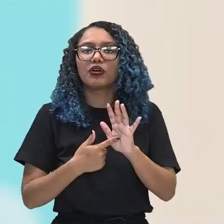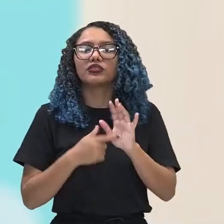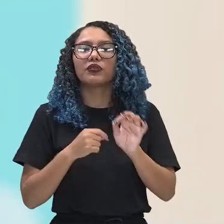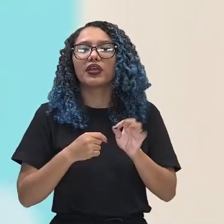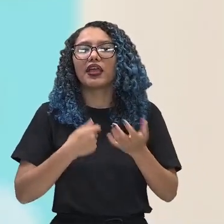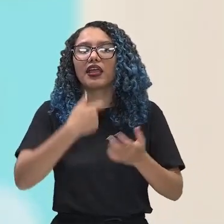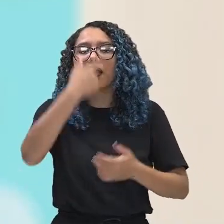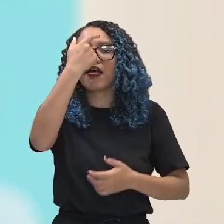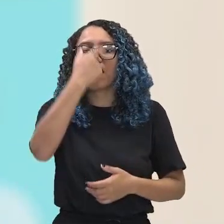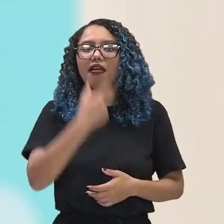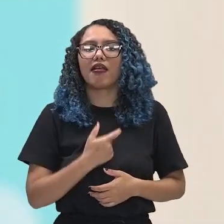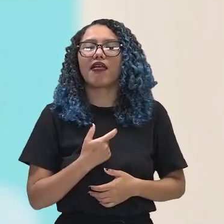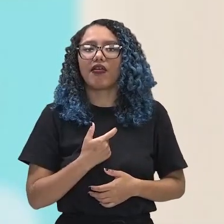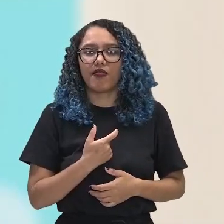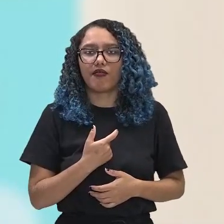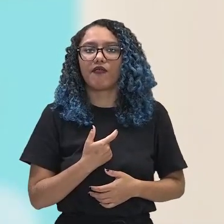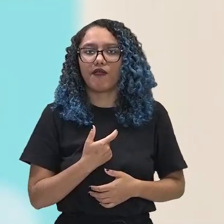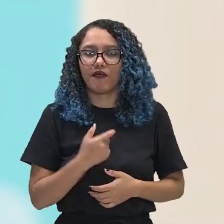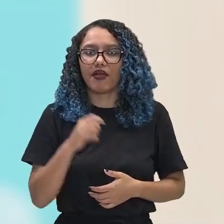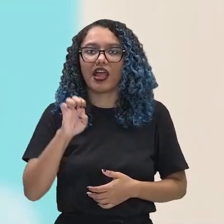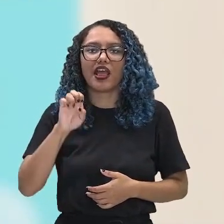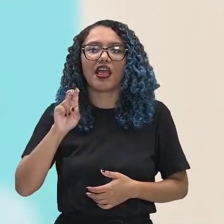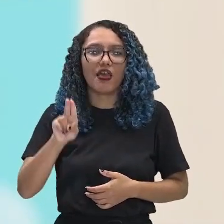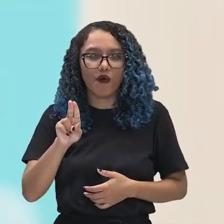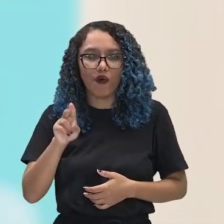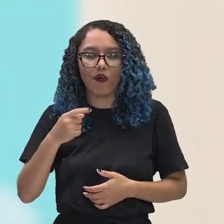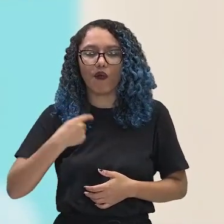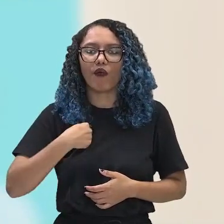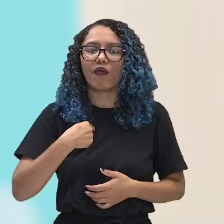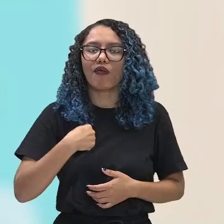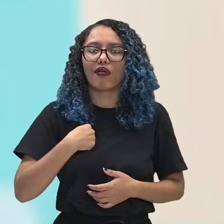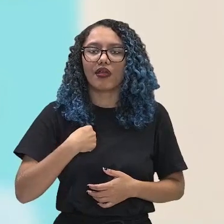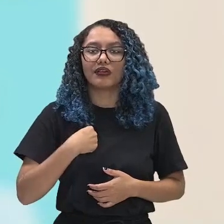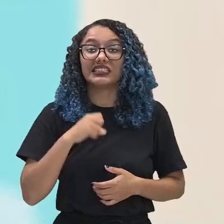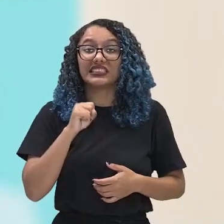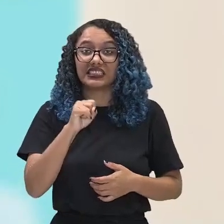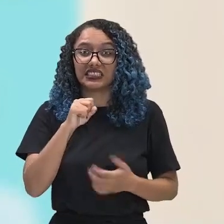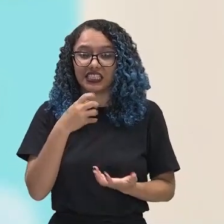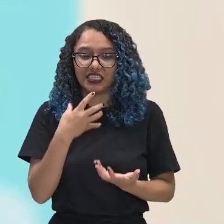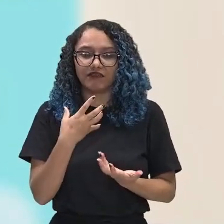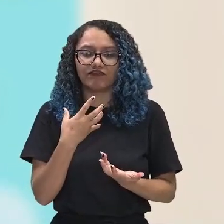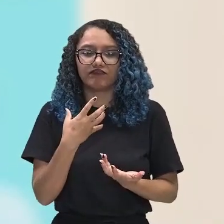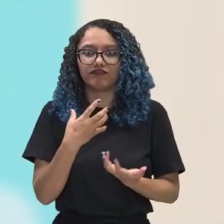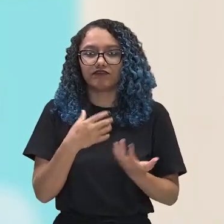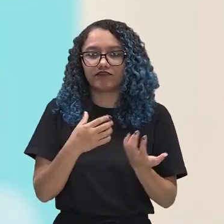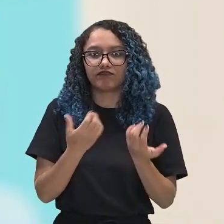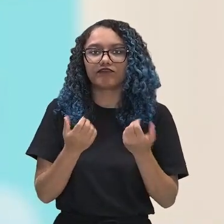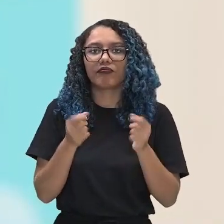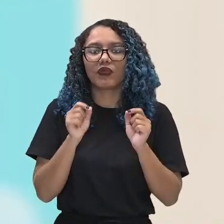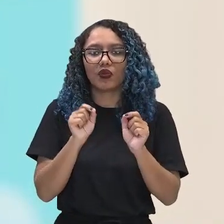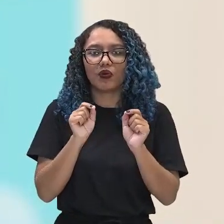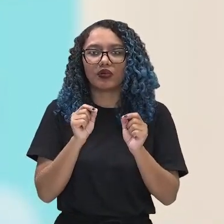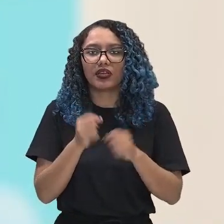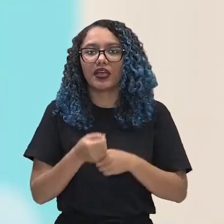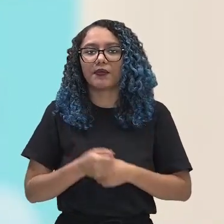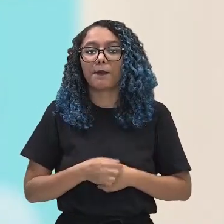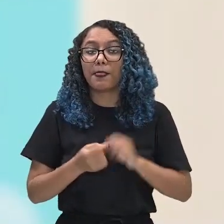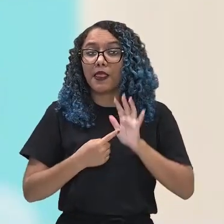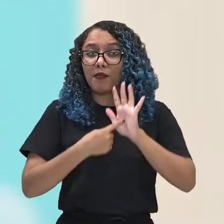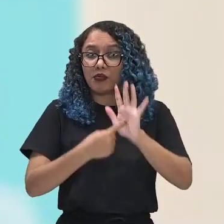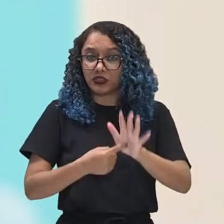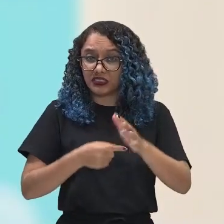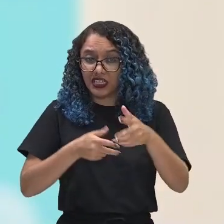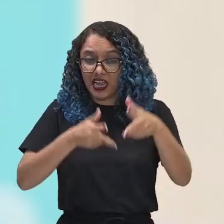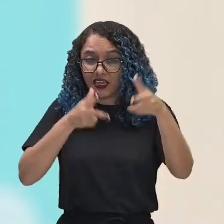primeira pessoa, justamente porque, nossa, se eu me colocar no lugar da pessoa, se eu disser que eu também passei pela experiência, a pessoa